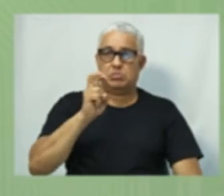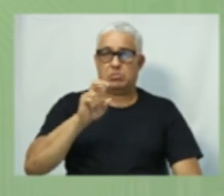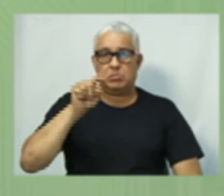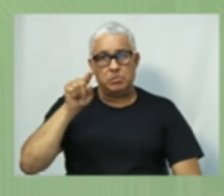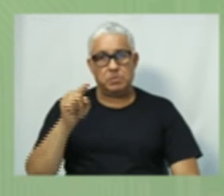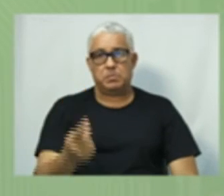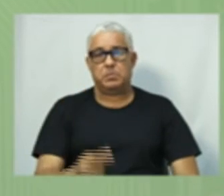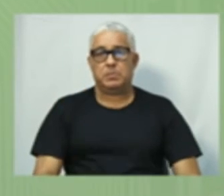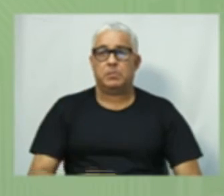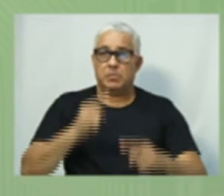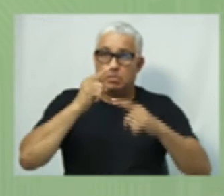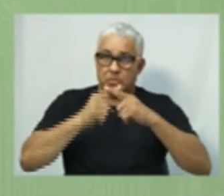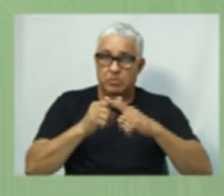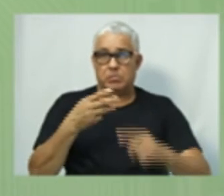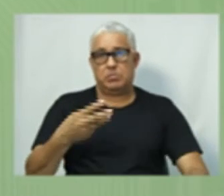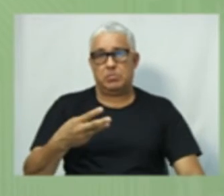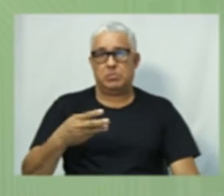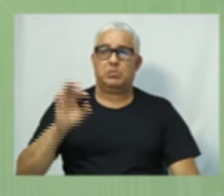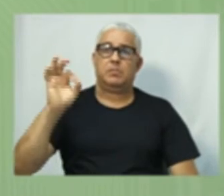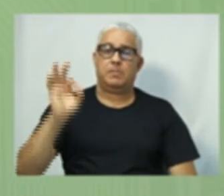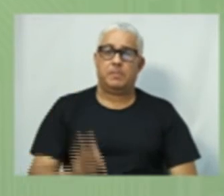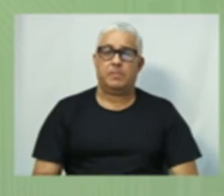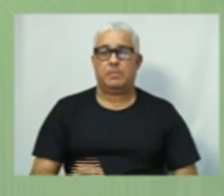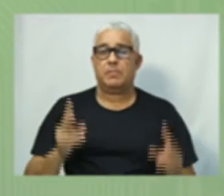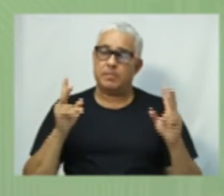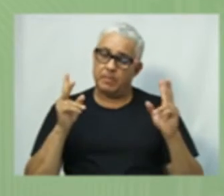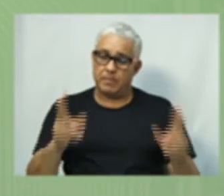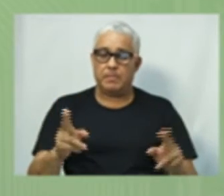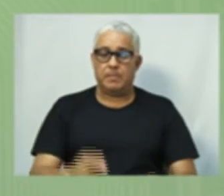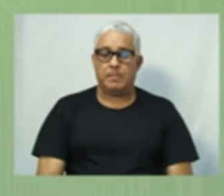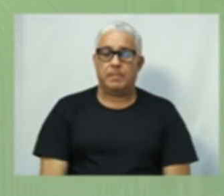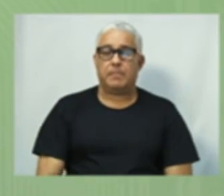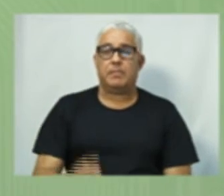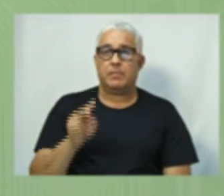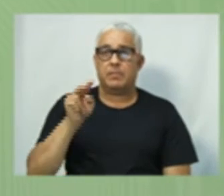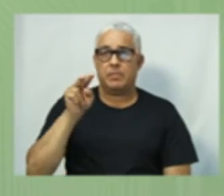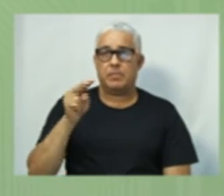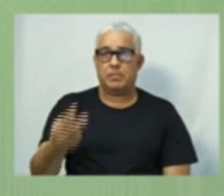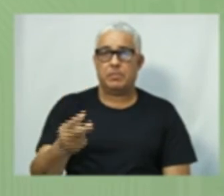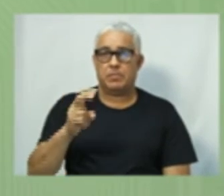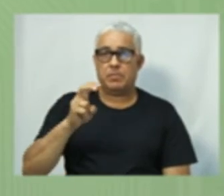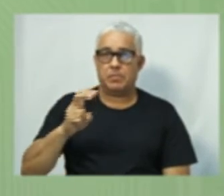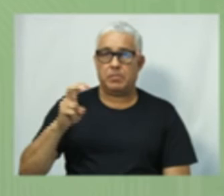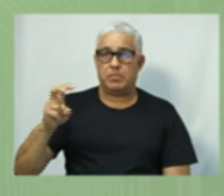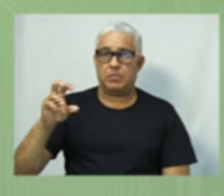85.000. Qual é a alíquota? 3%. Qual é o valor final?